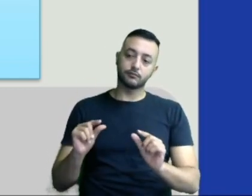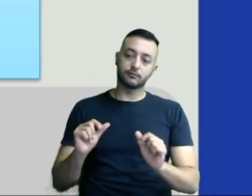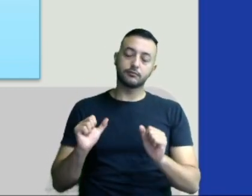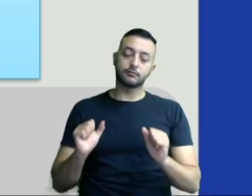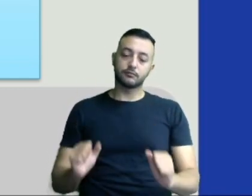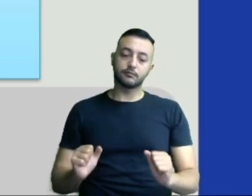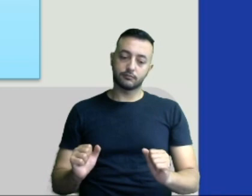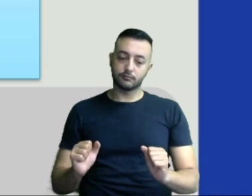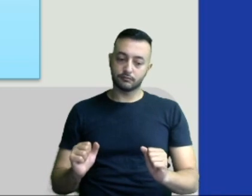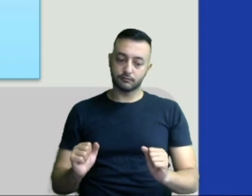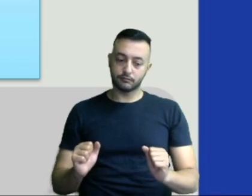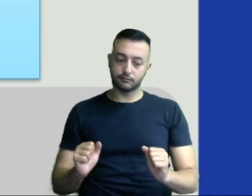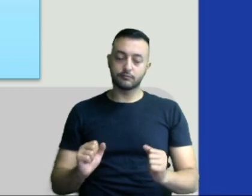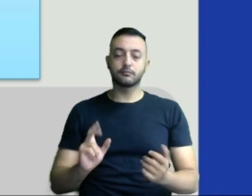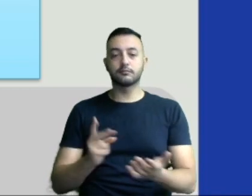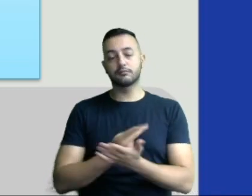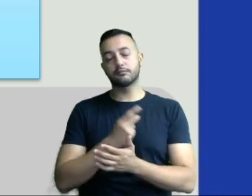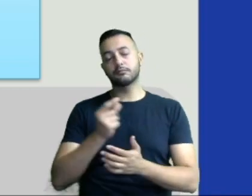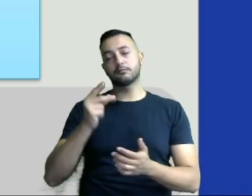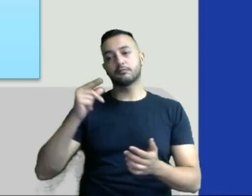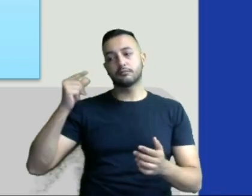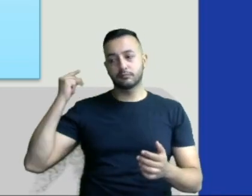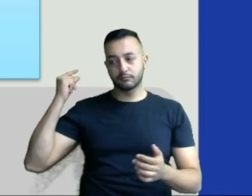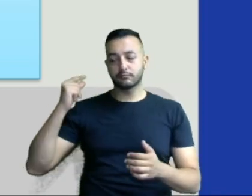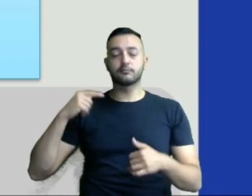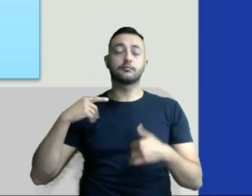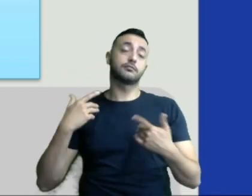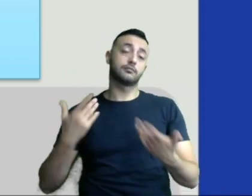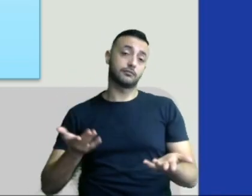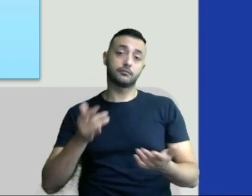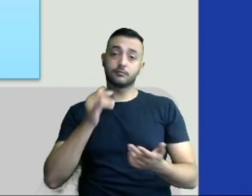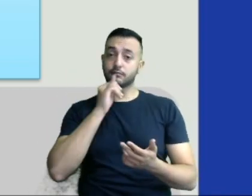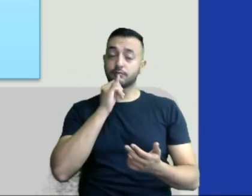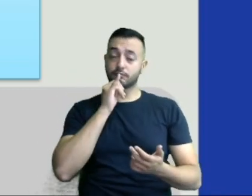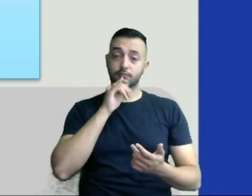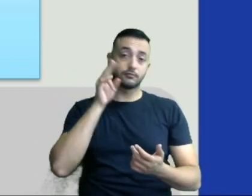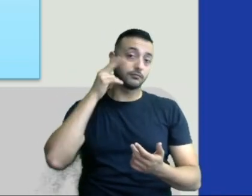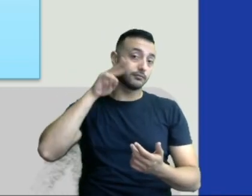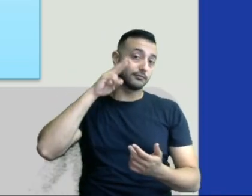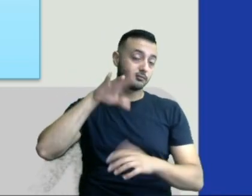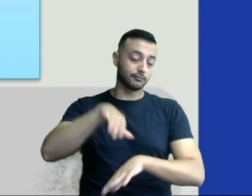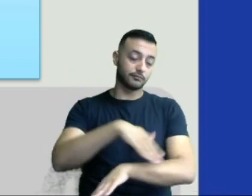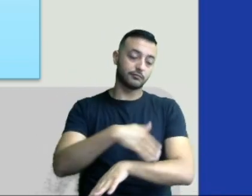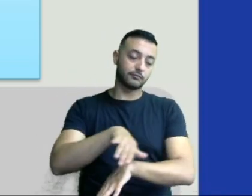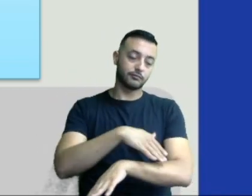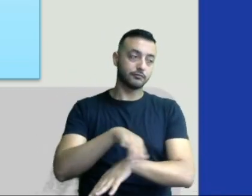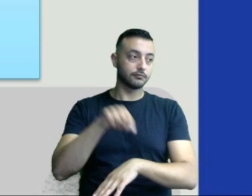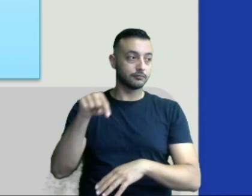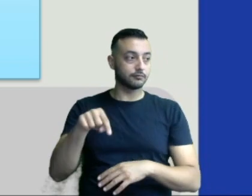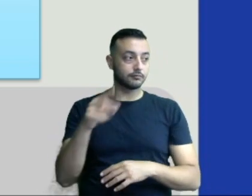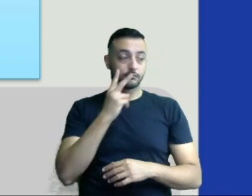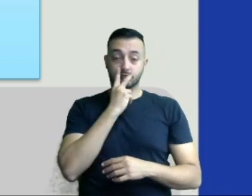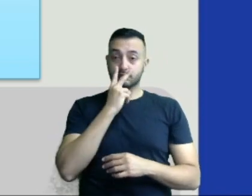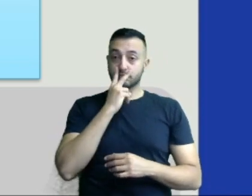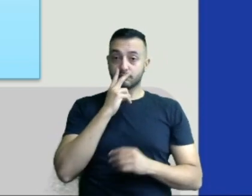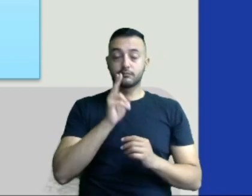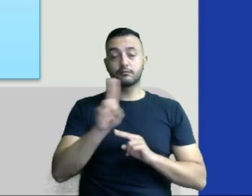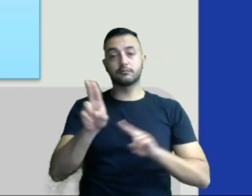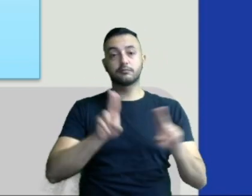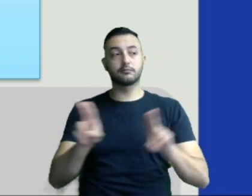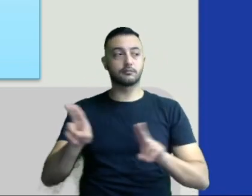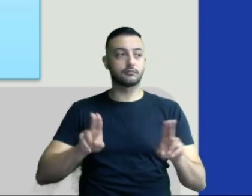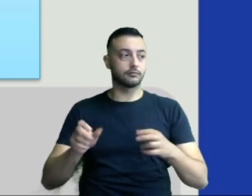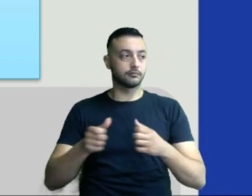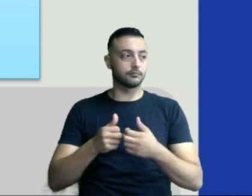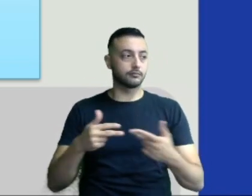ser que aconteceu há muito tempo, né? Como a história das nossas ruas daqui de Vitória, como esses nomes